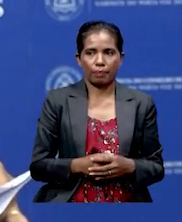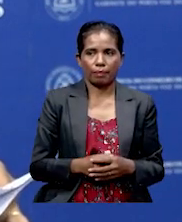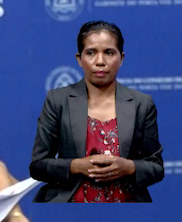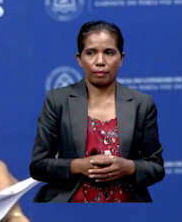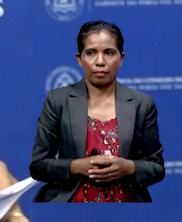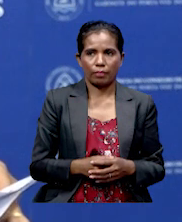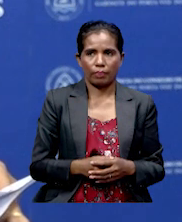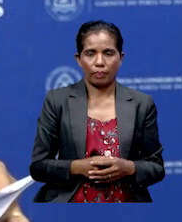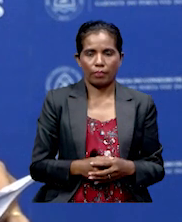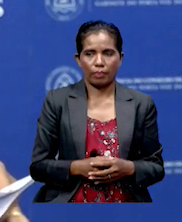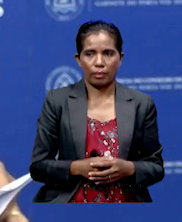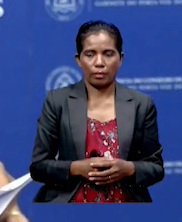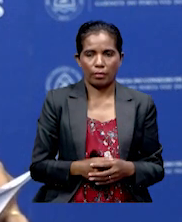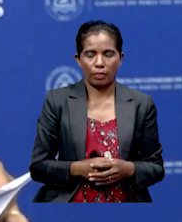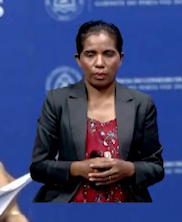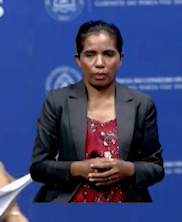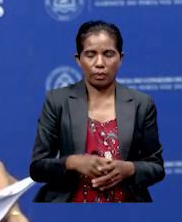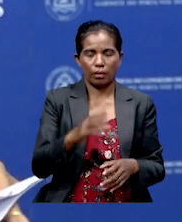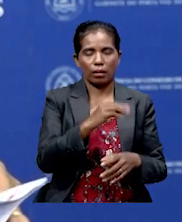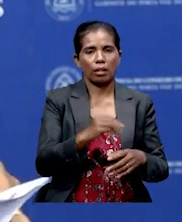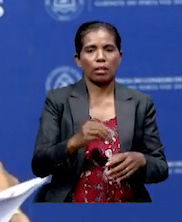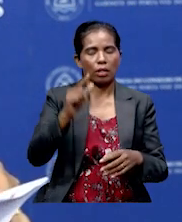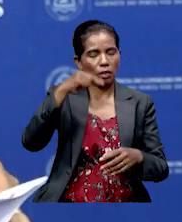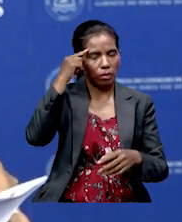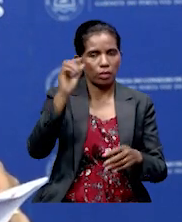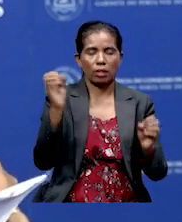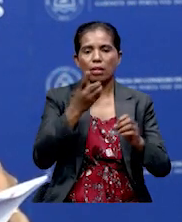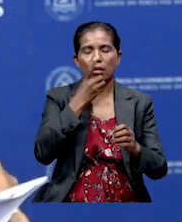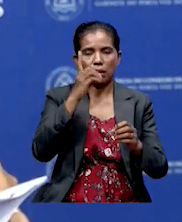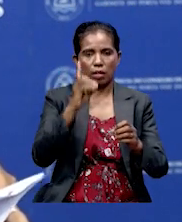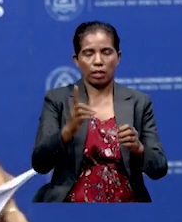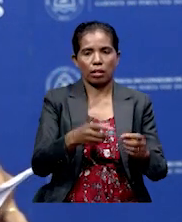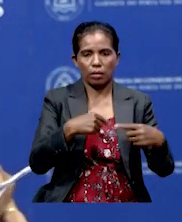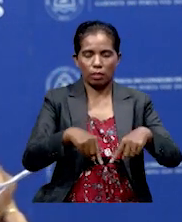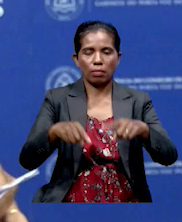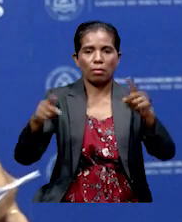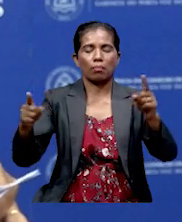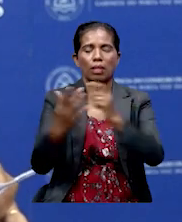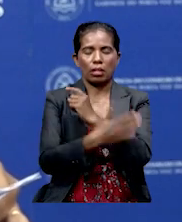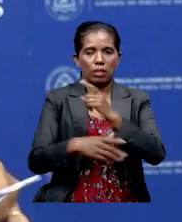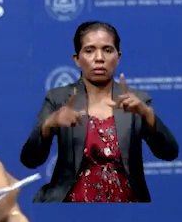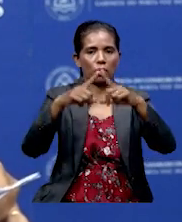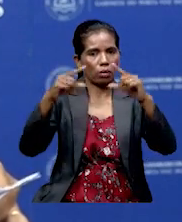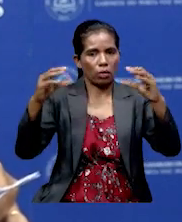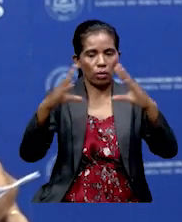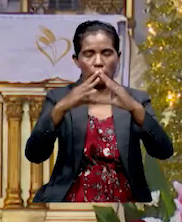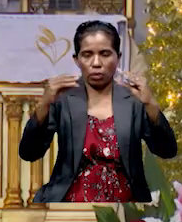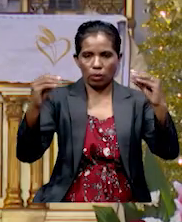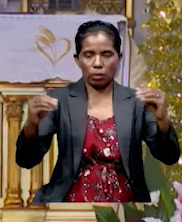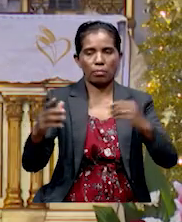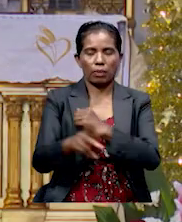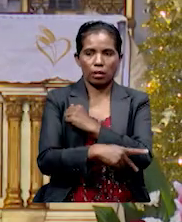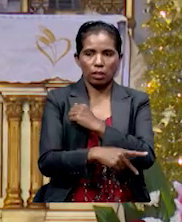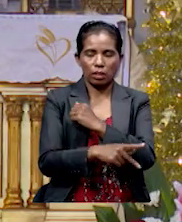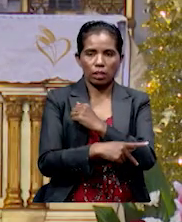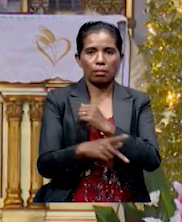Indústria, no Comércio. Mas que não é porta-voz do governo nem lá declara data fixo ato desloca para Roma, Itália, onde participa a cerimônia consistório